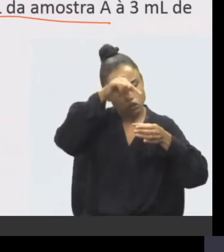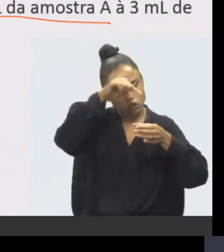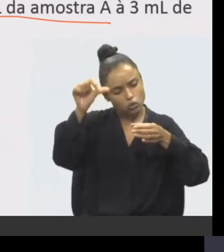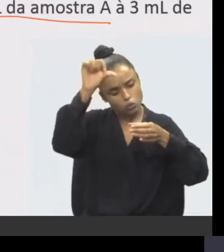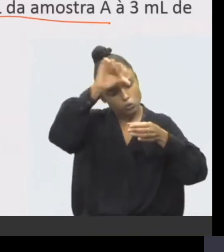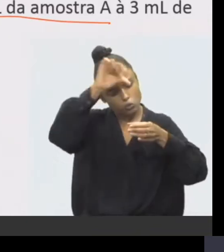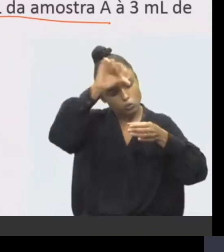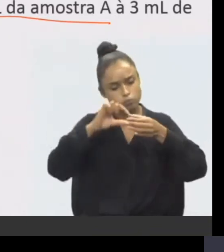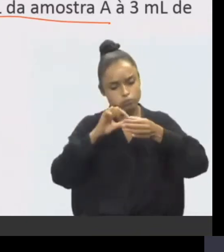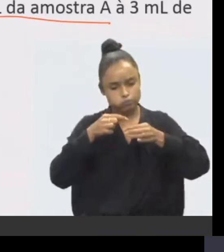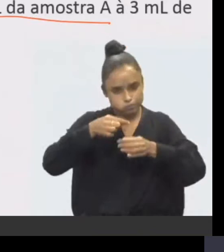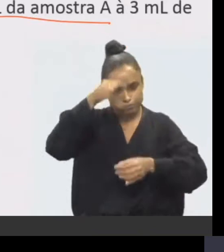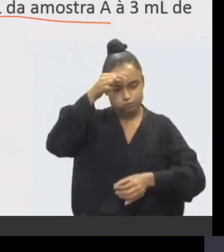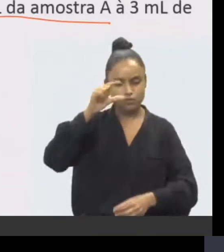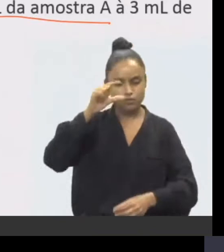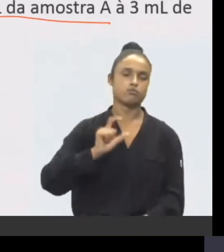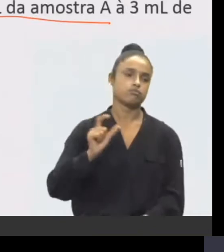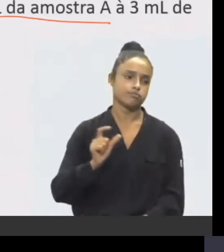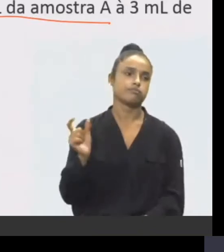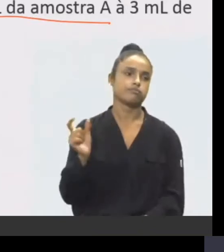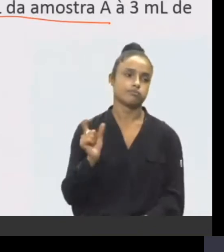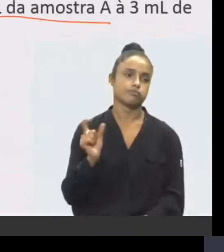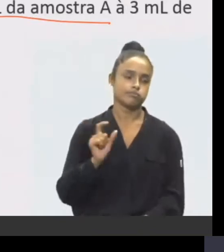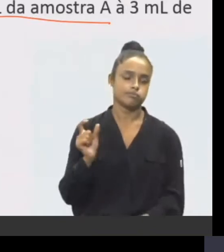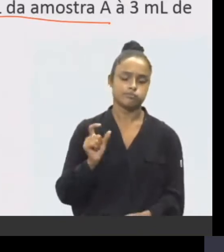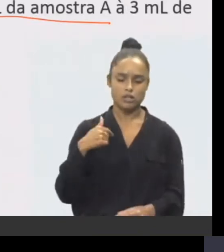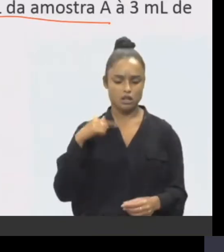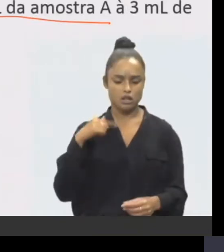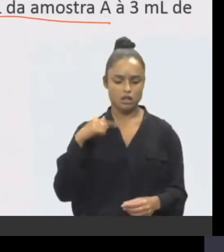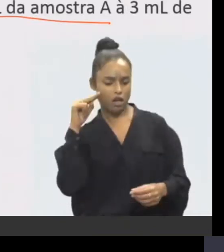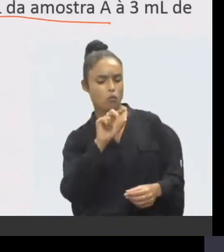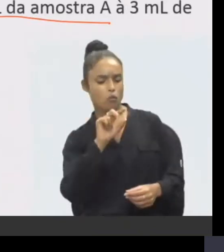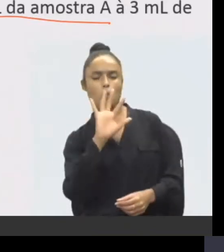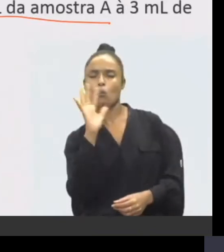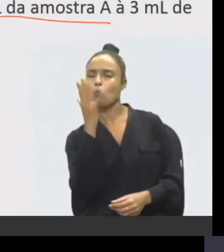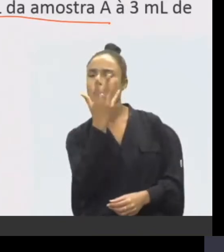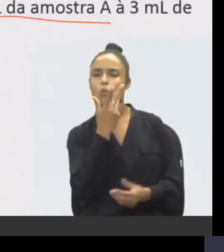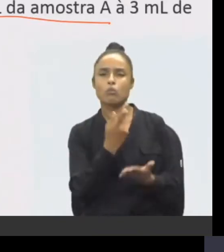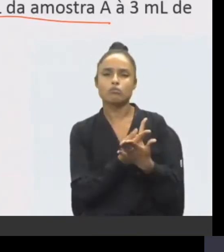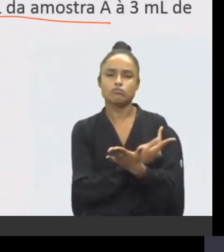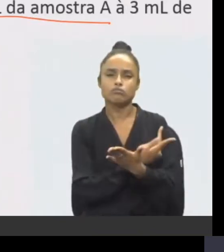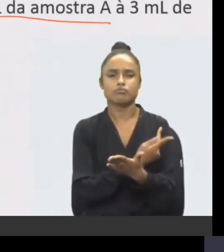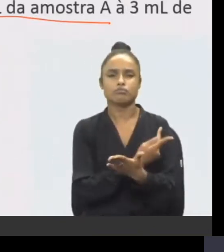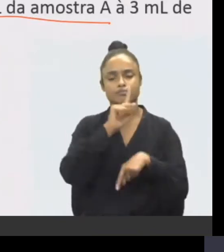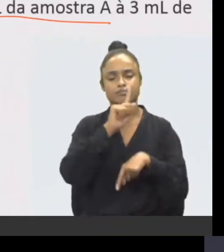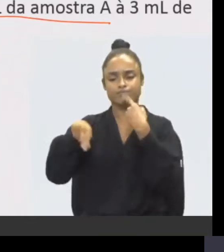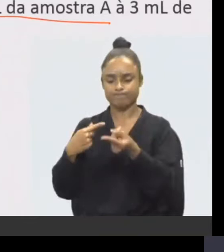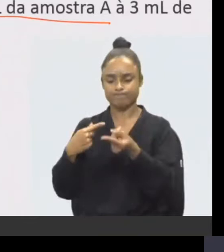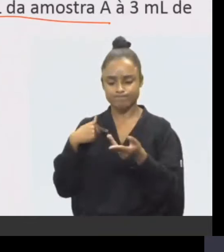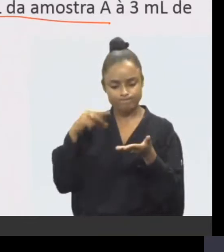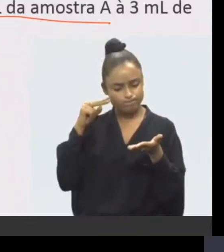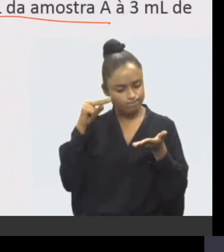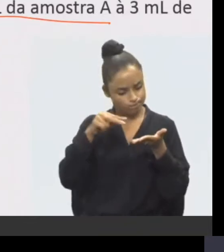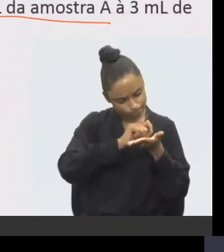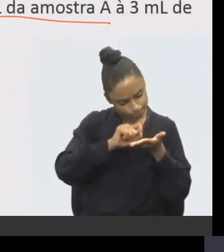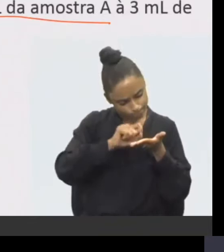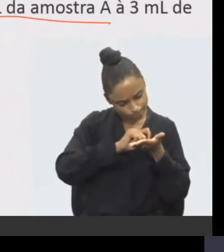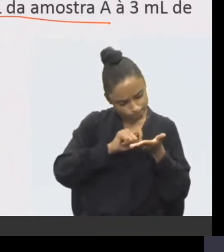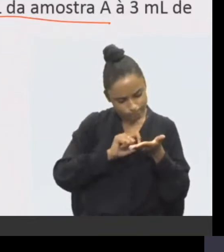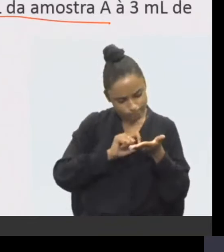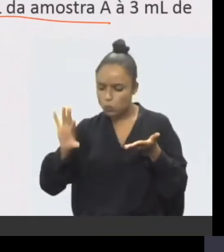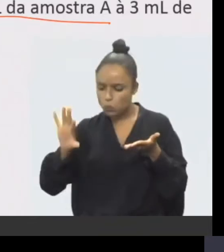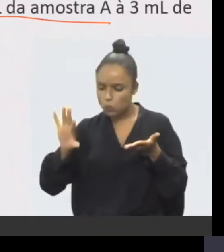o que aconteceu com essa mistura. Em seguida nós vamos anotar o resultado e terminando